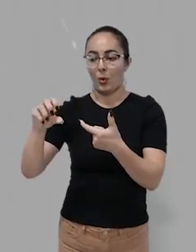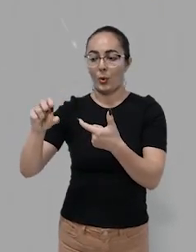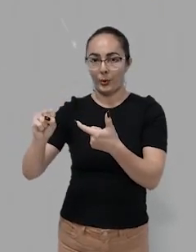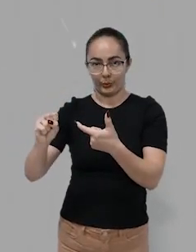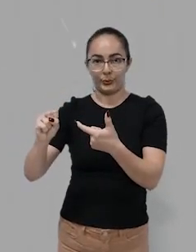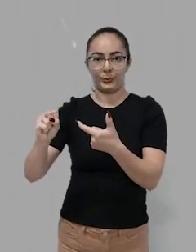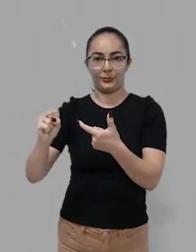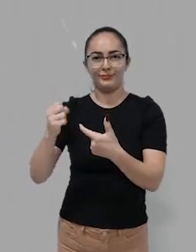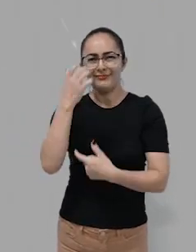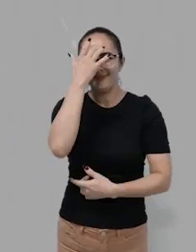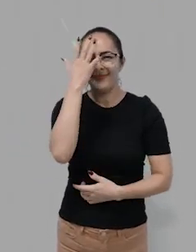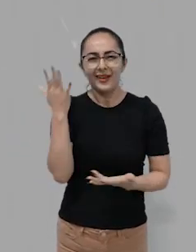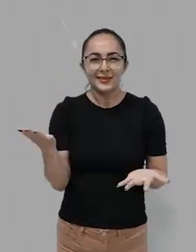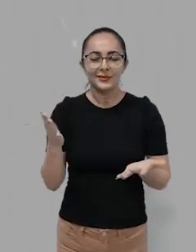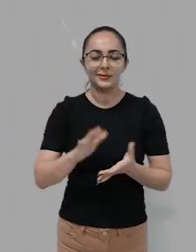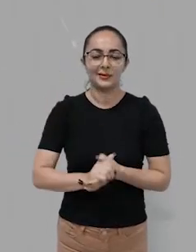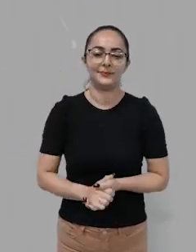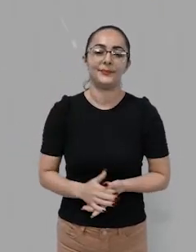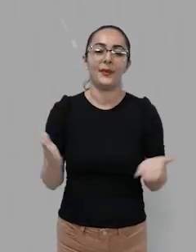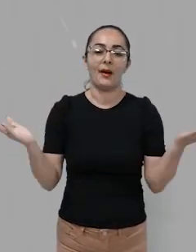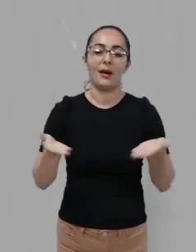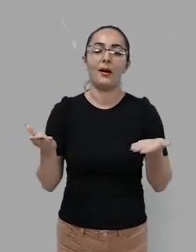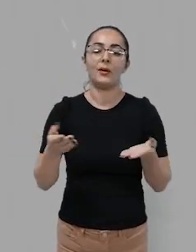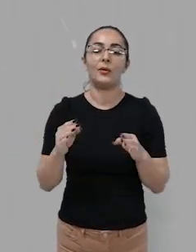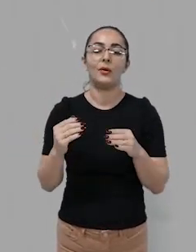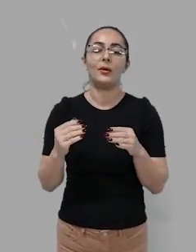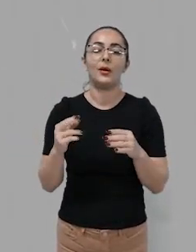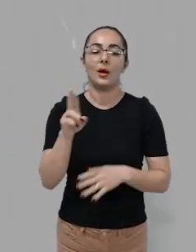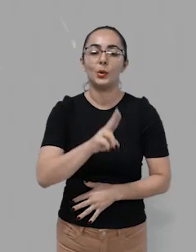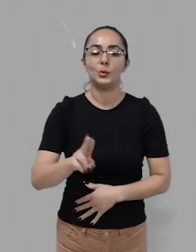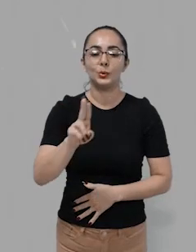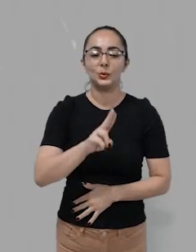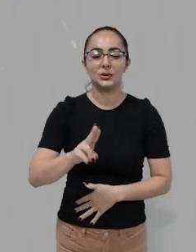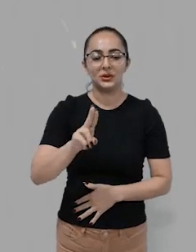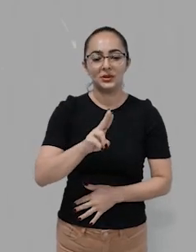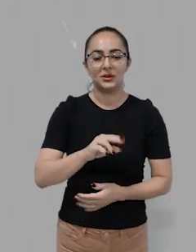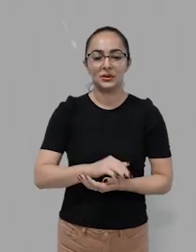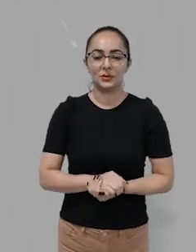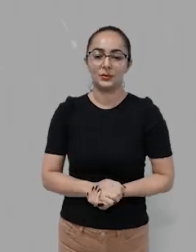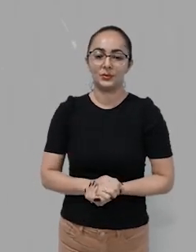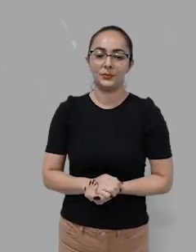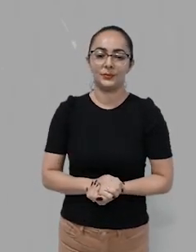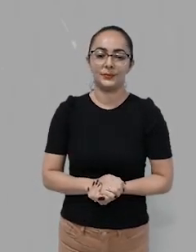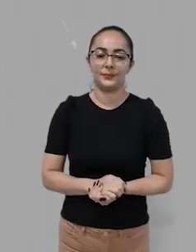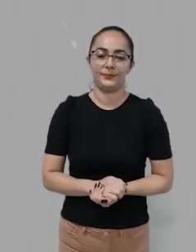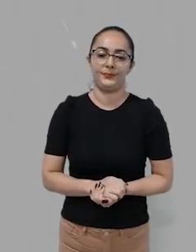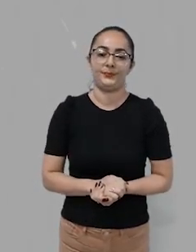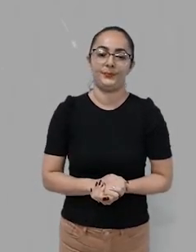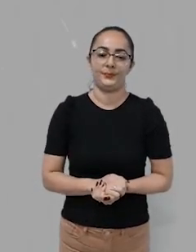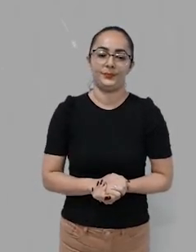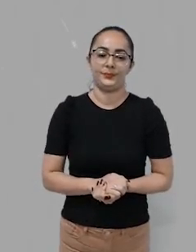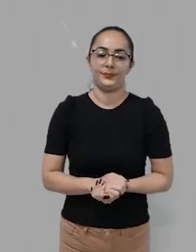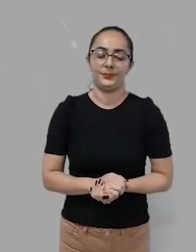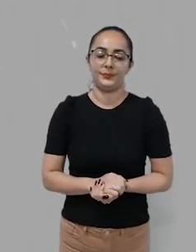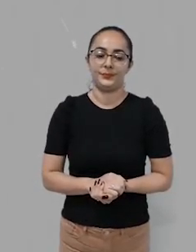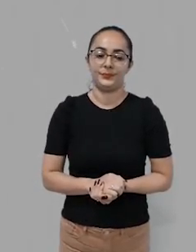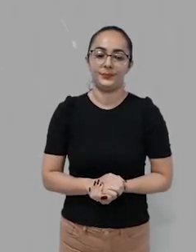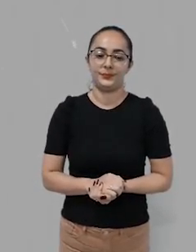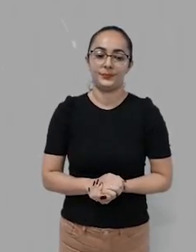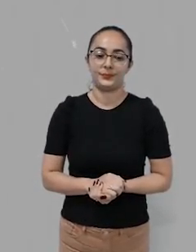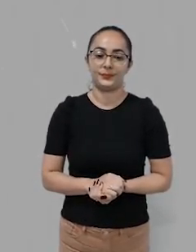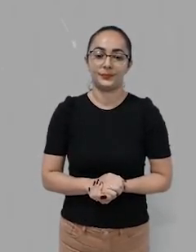Utilizando agora como padrão o enxofre, né? Então, nós temos o H2SO4, o ácido